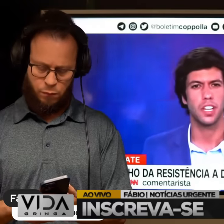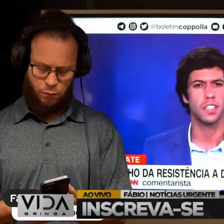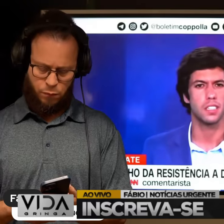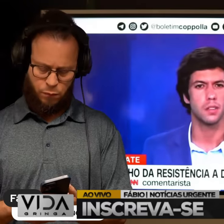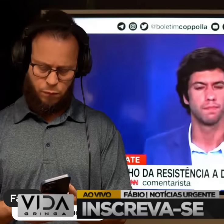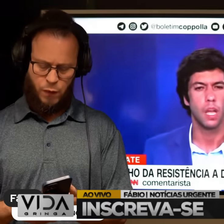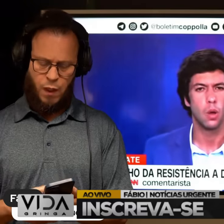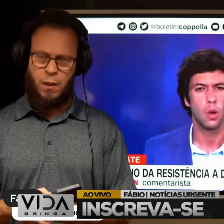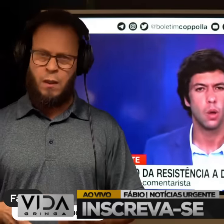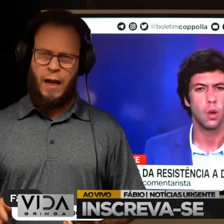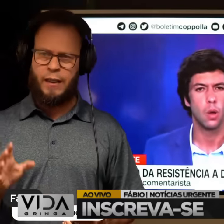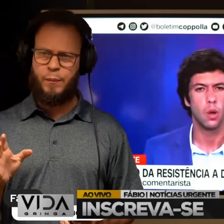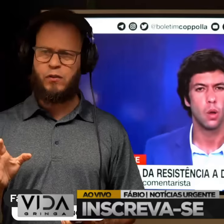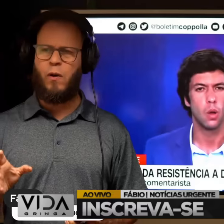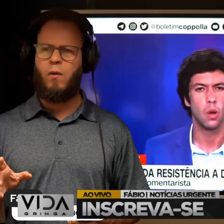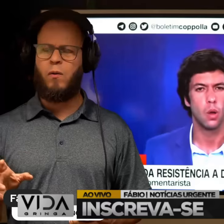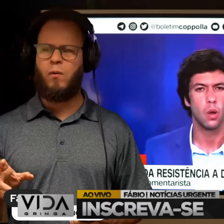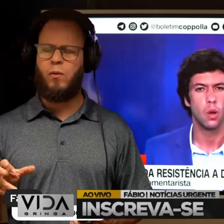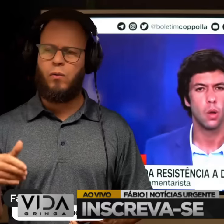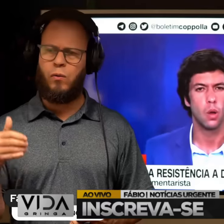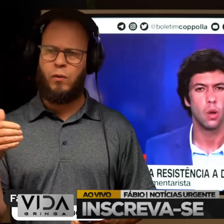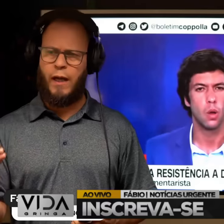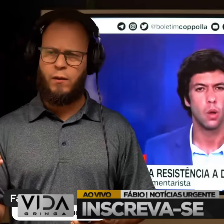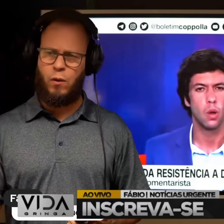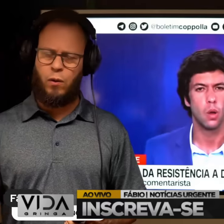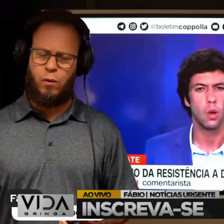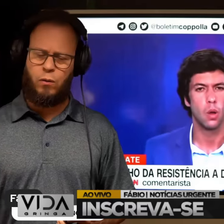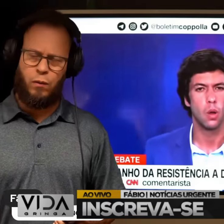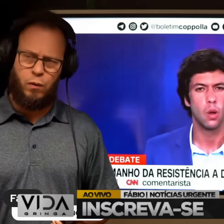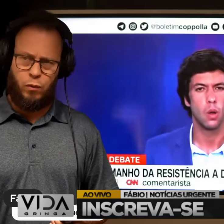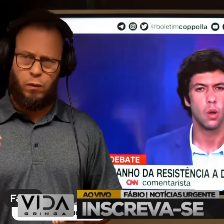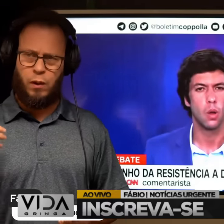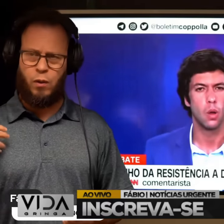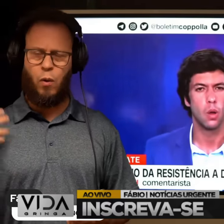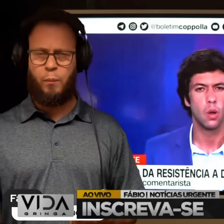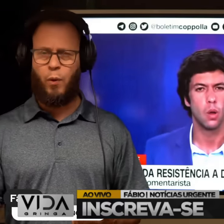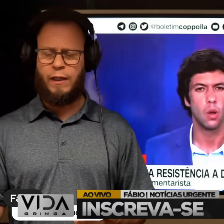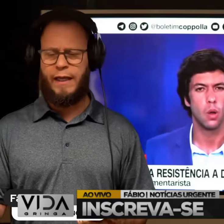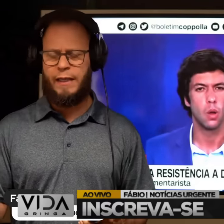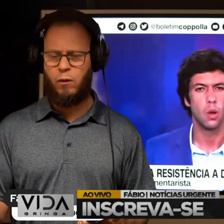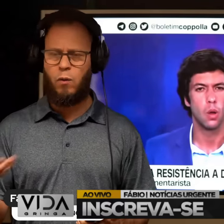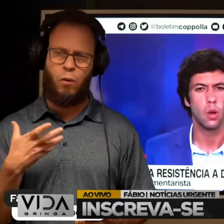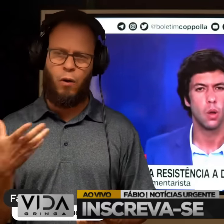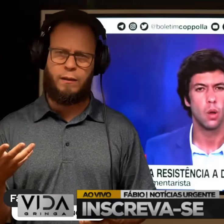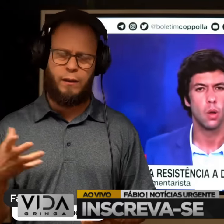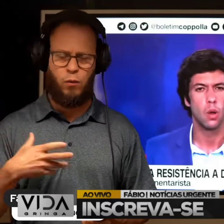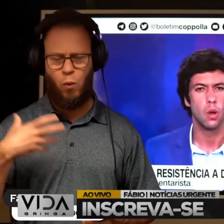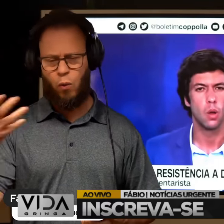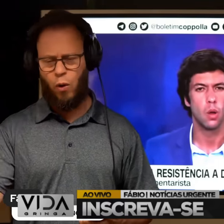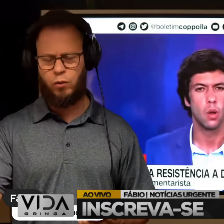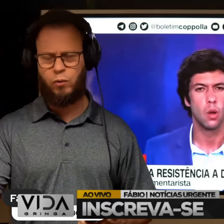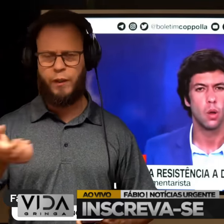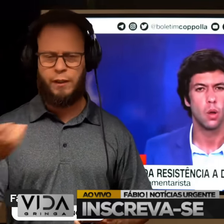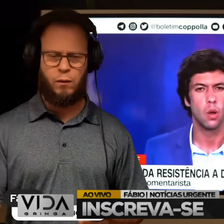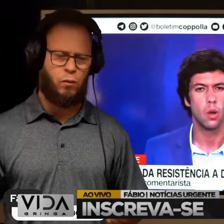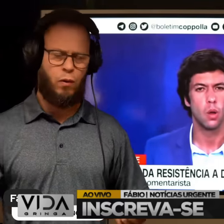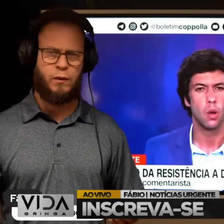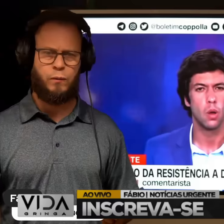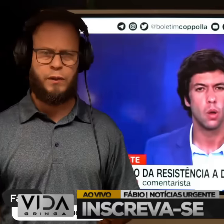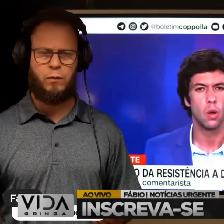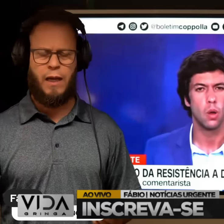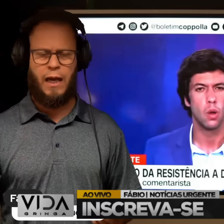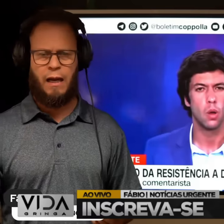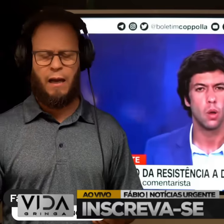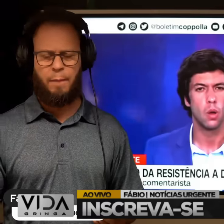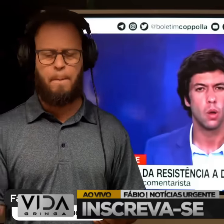da indicação. Aqui, pessoal, o Caio Coppola, ele concorda, né? Eu concordo com ele, ele concorda